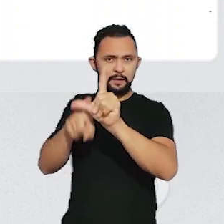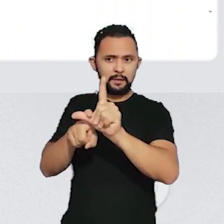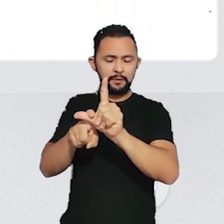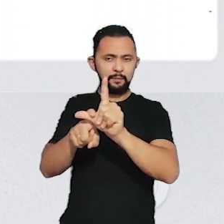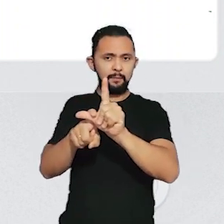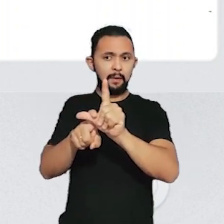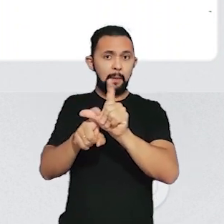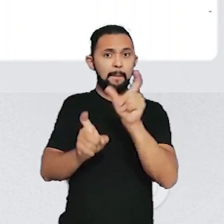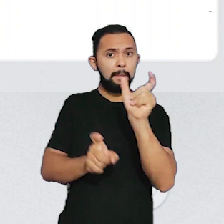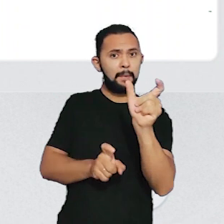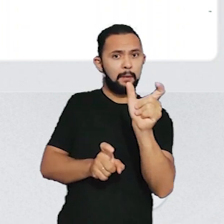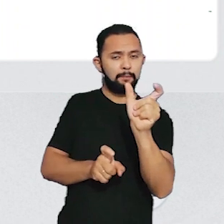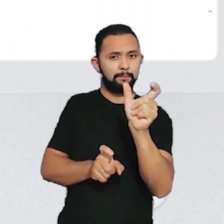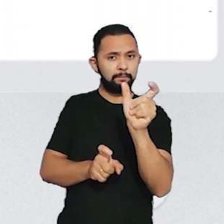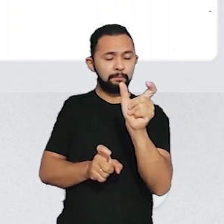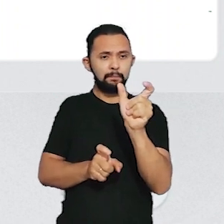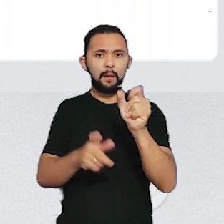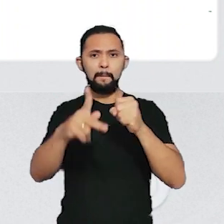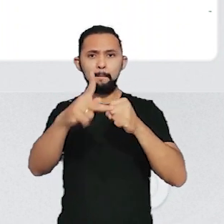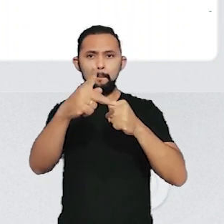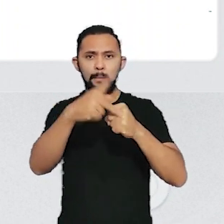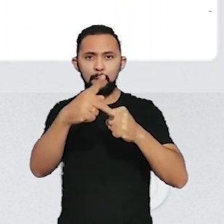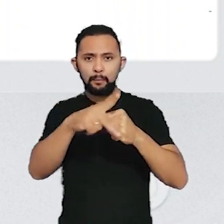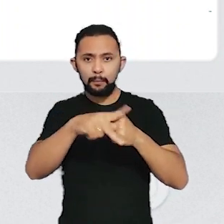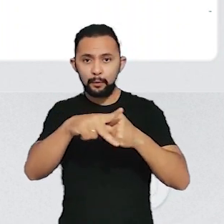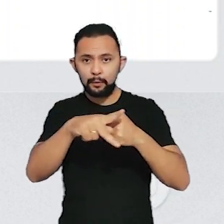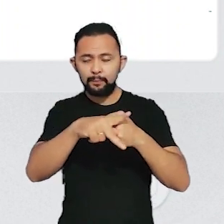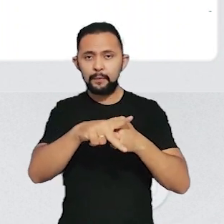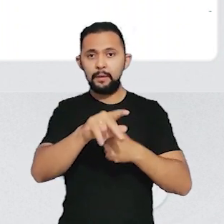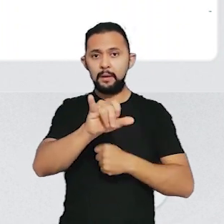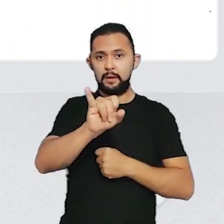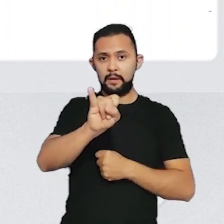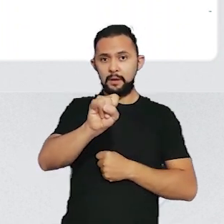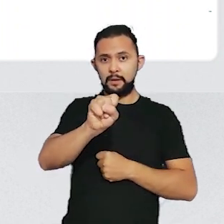que eu trocar a oração subordinada pelo pronome isso e der certo, então